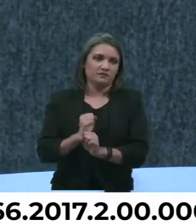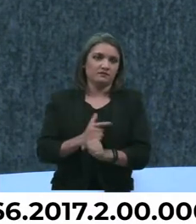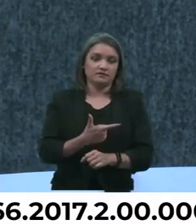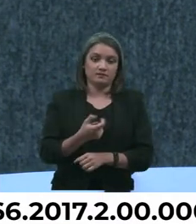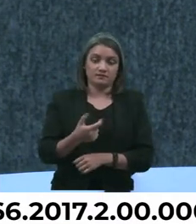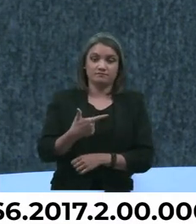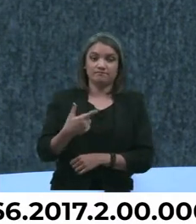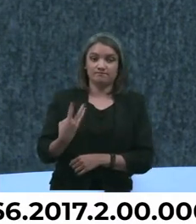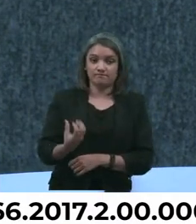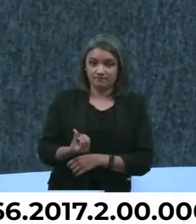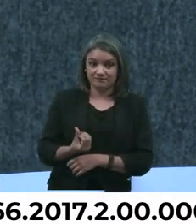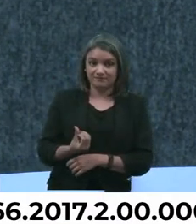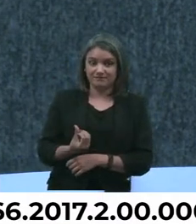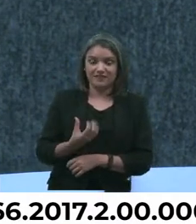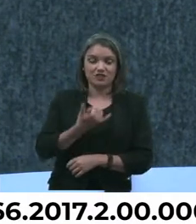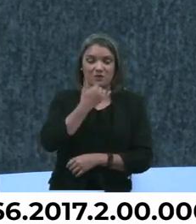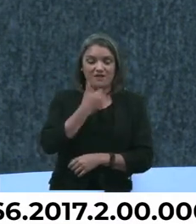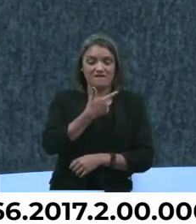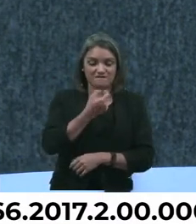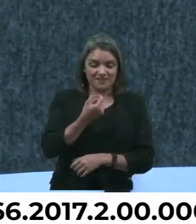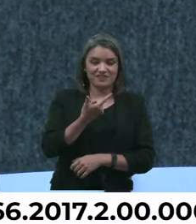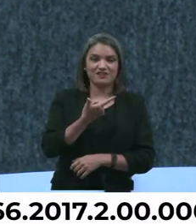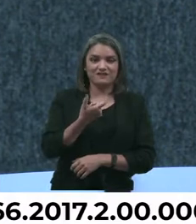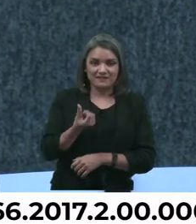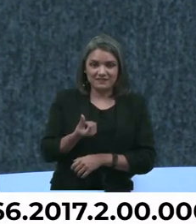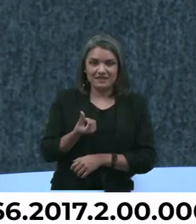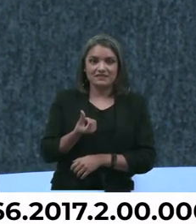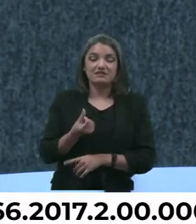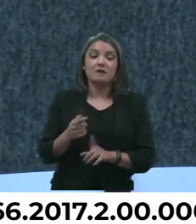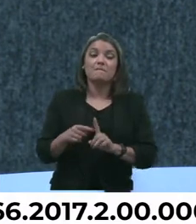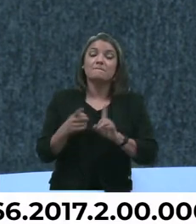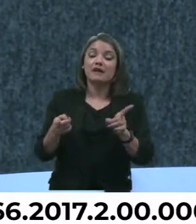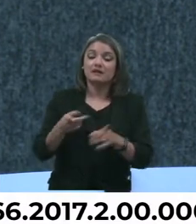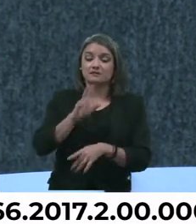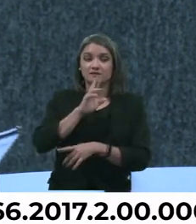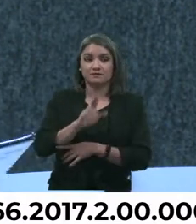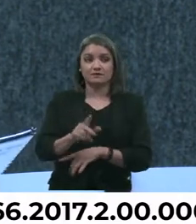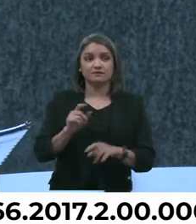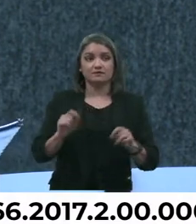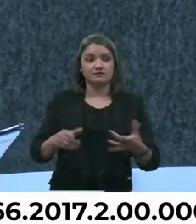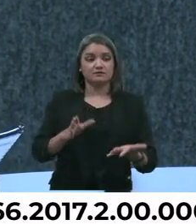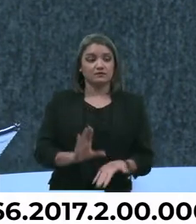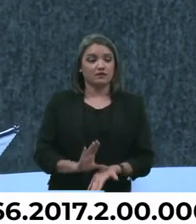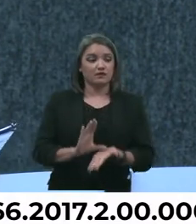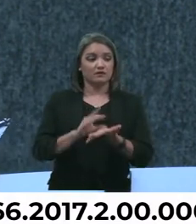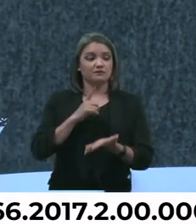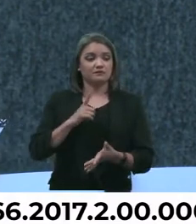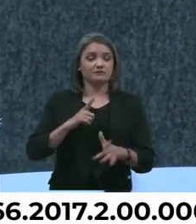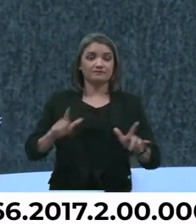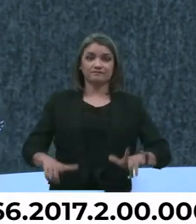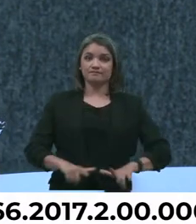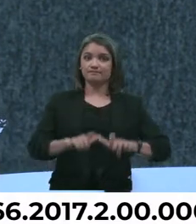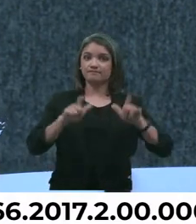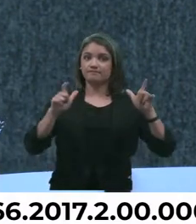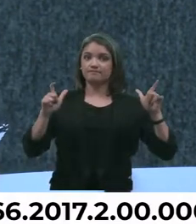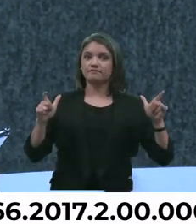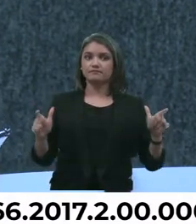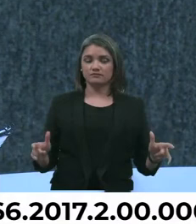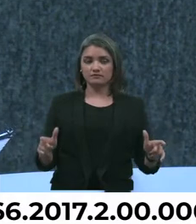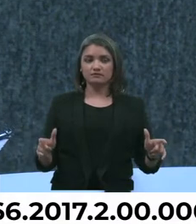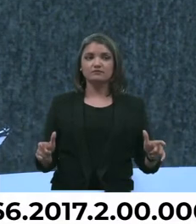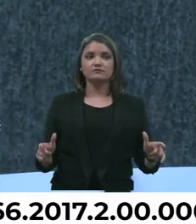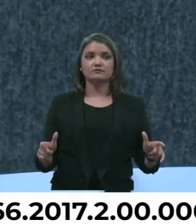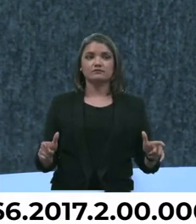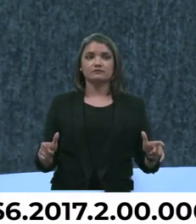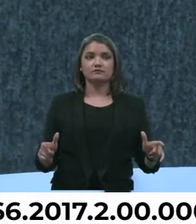Mas proclamo o resultado no sentido de que o Conselho, por maioria, reconheceu a